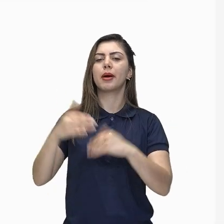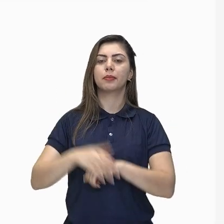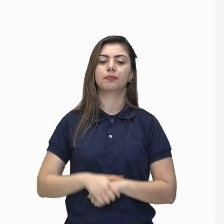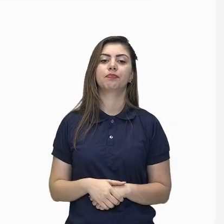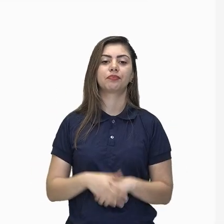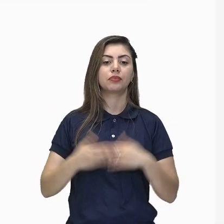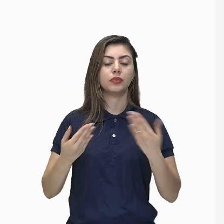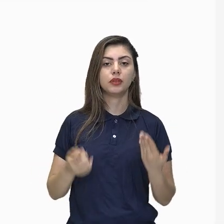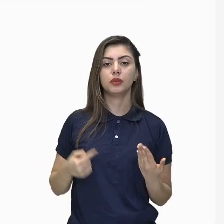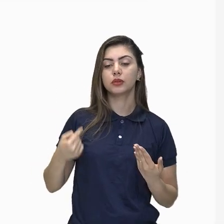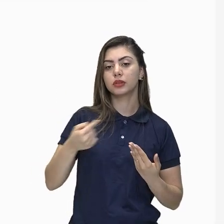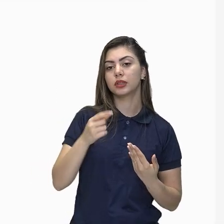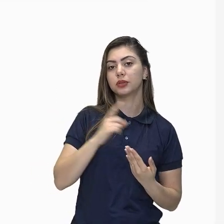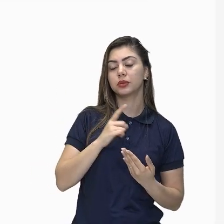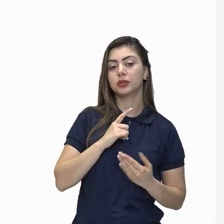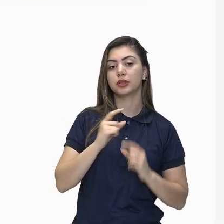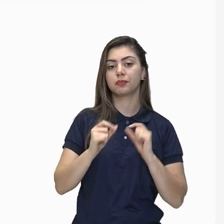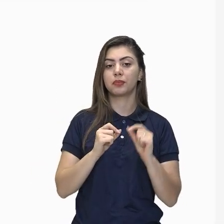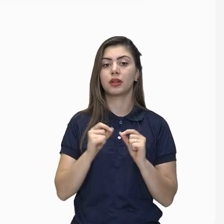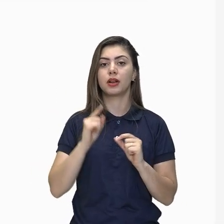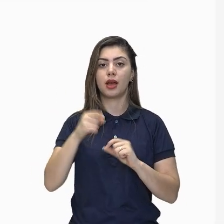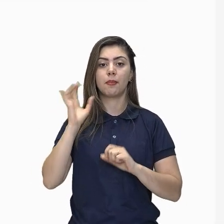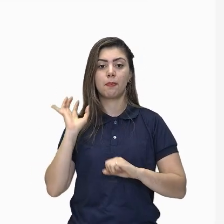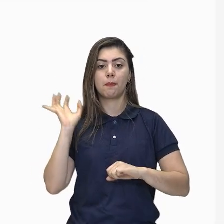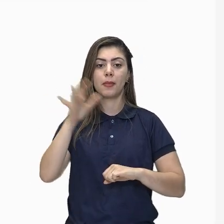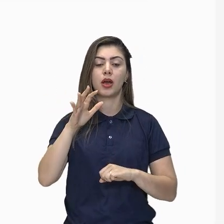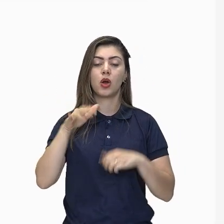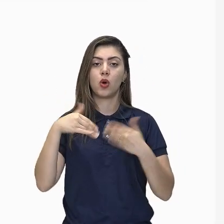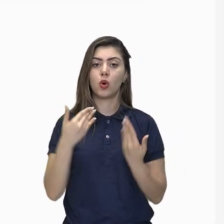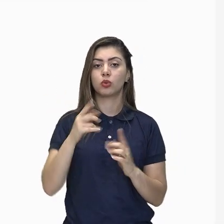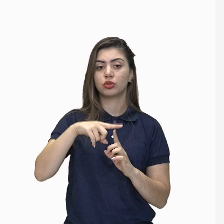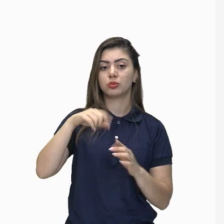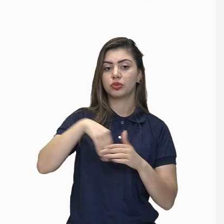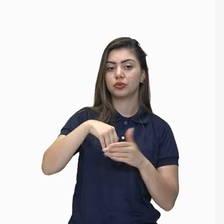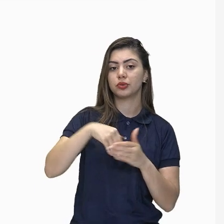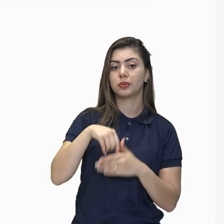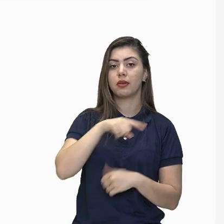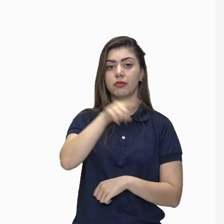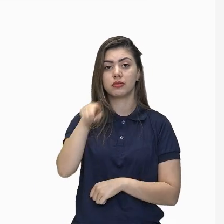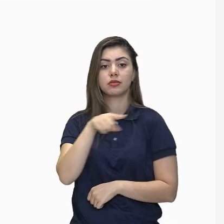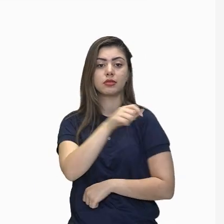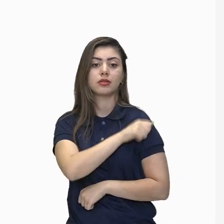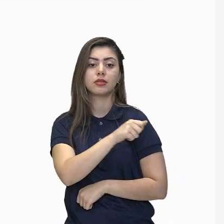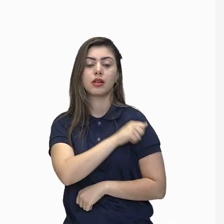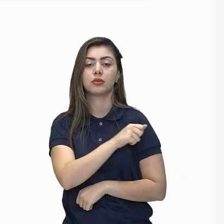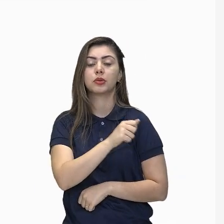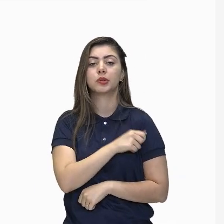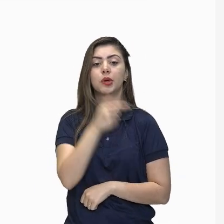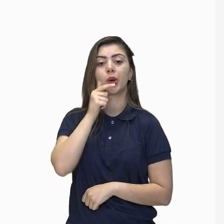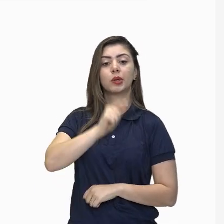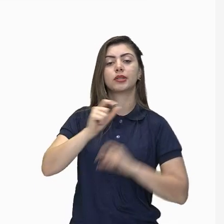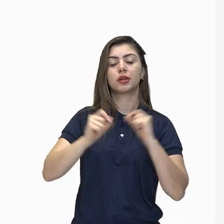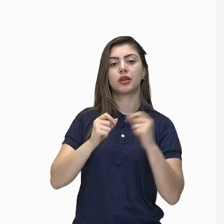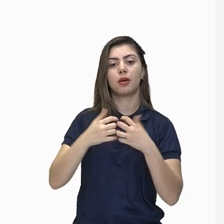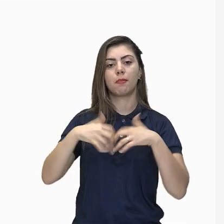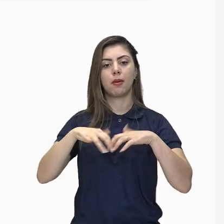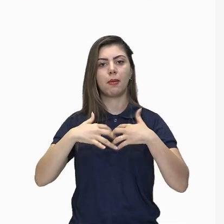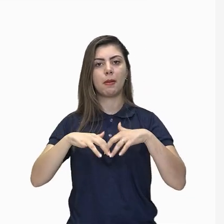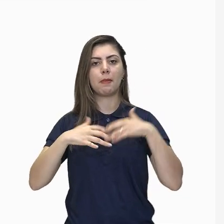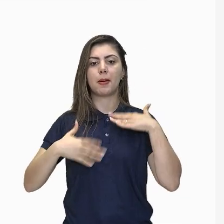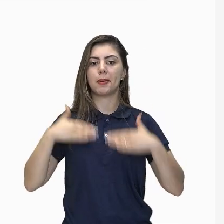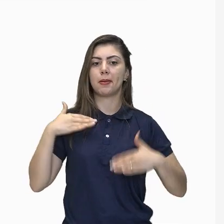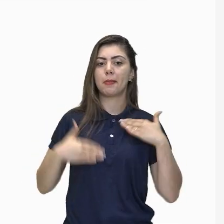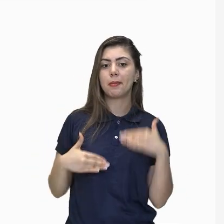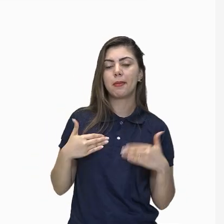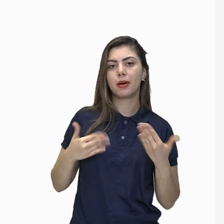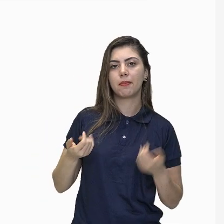jogar handebol ou futsal, os alunos, vocês desenvolvem coordenação motora,